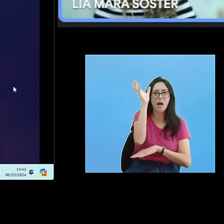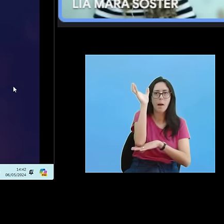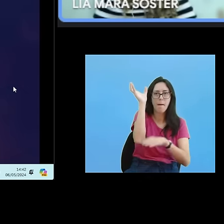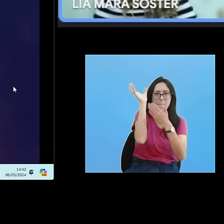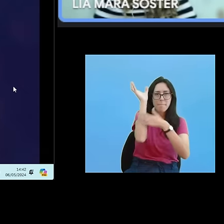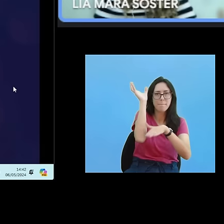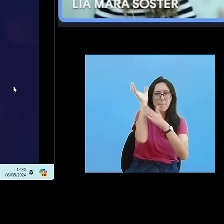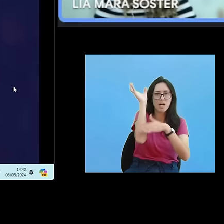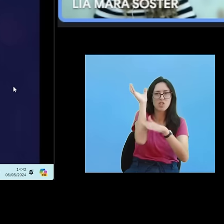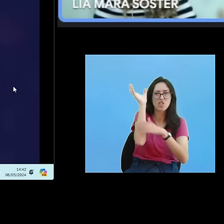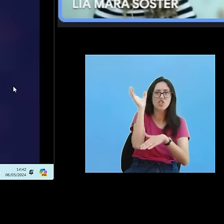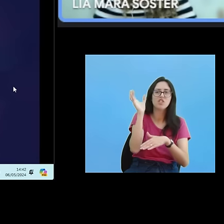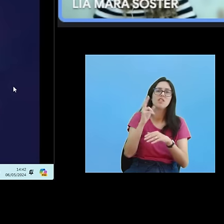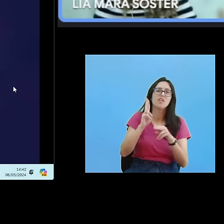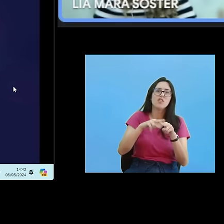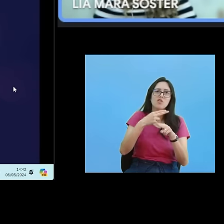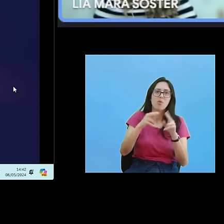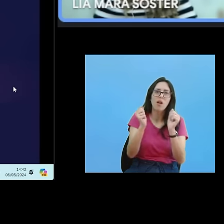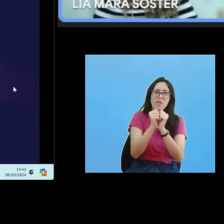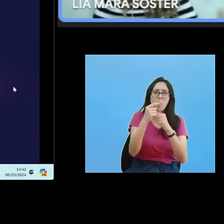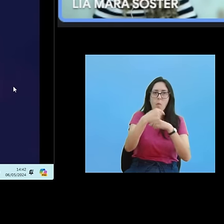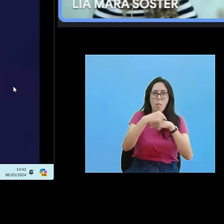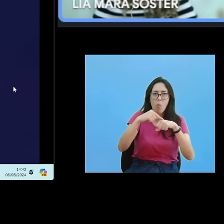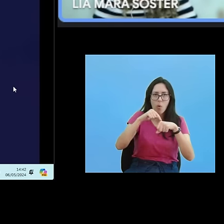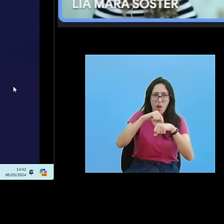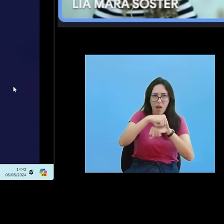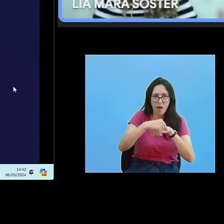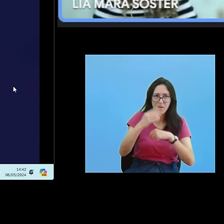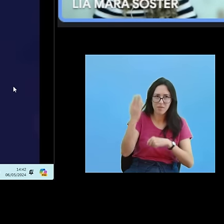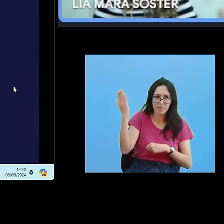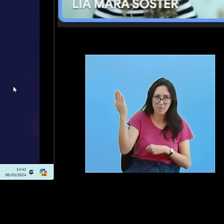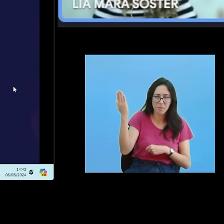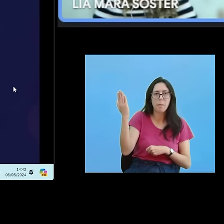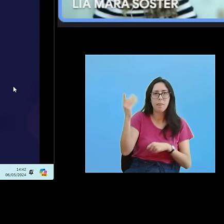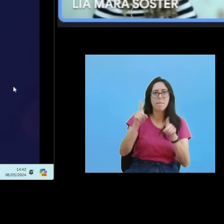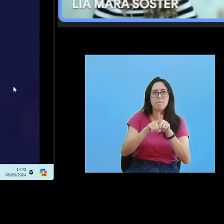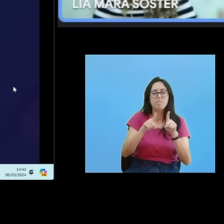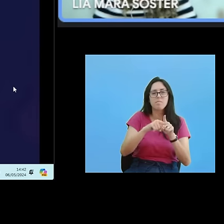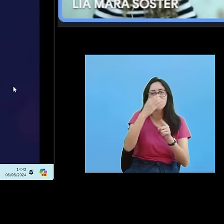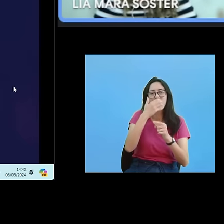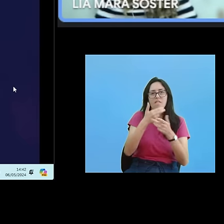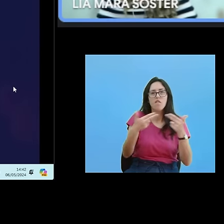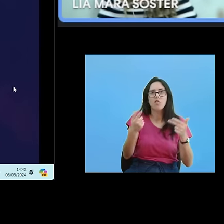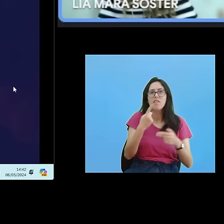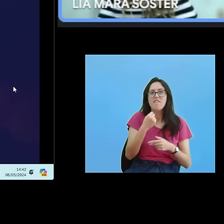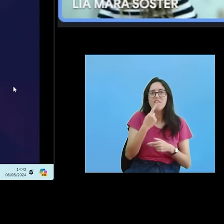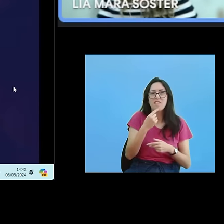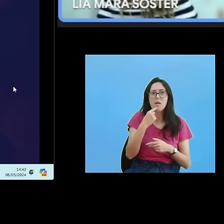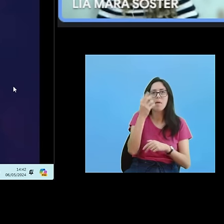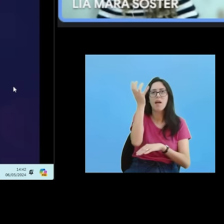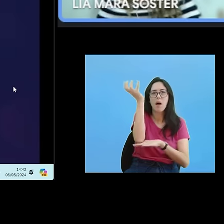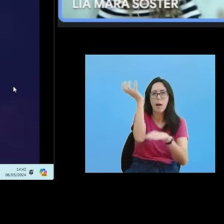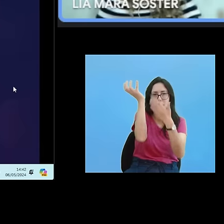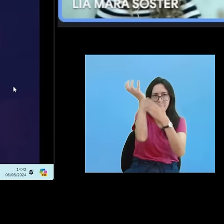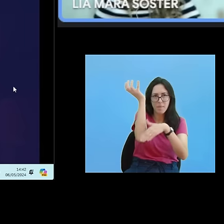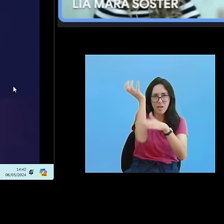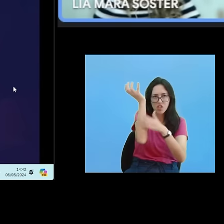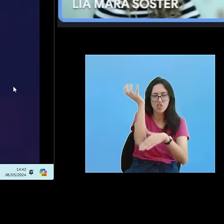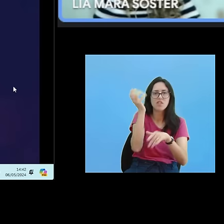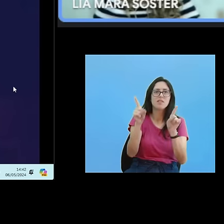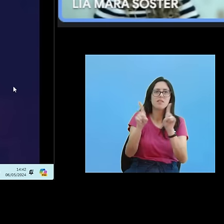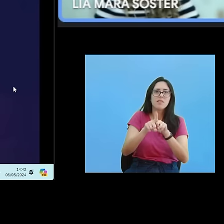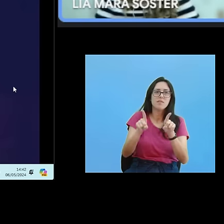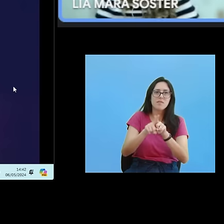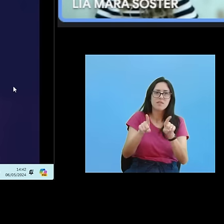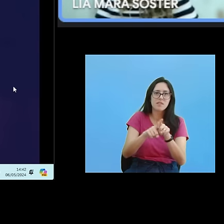chocolate com morango, a gente visualiza novamente o bolo de frutas vermelhas e de abacaxi, e o bolo que misturou